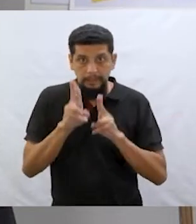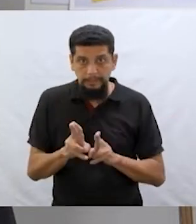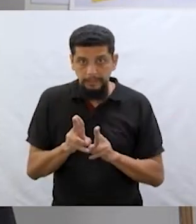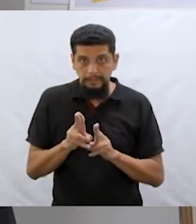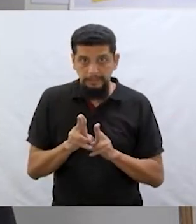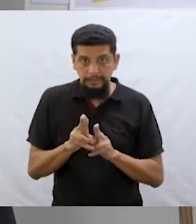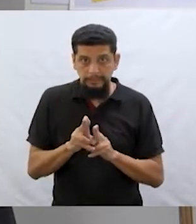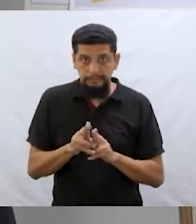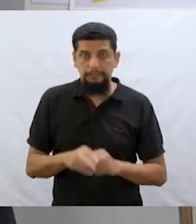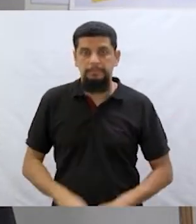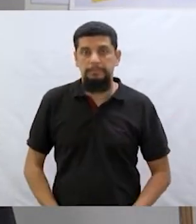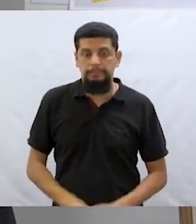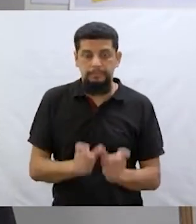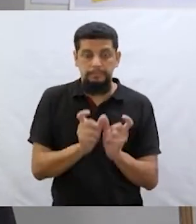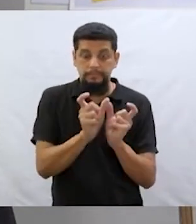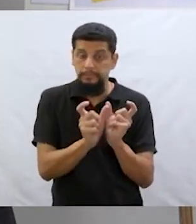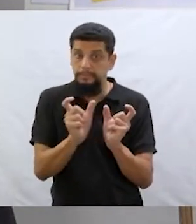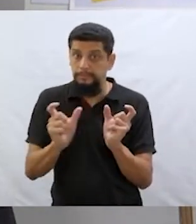som, né? Ó.